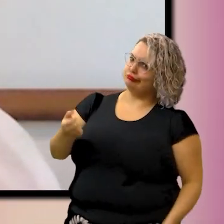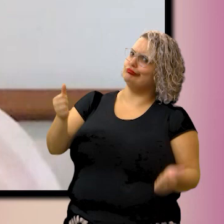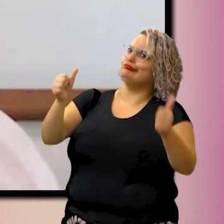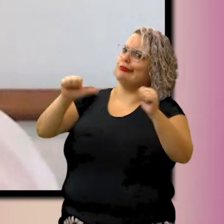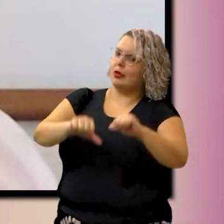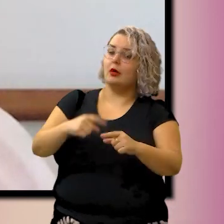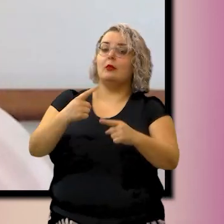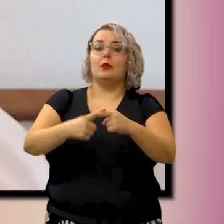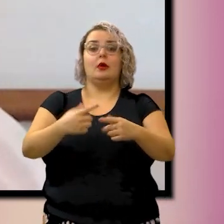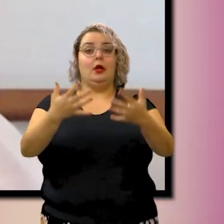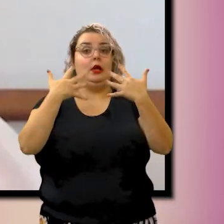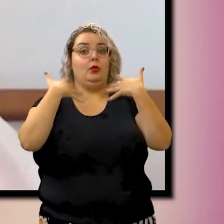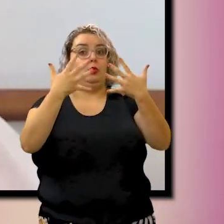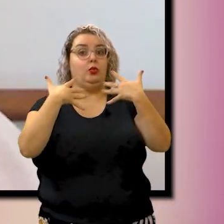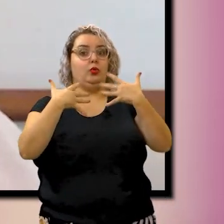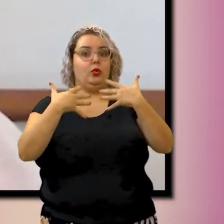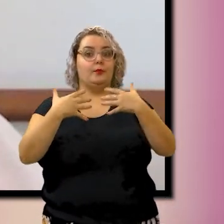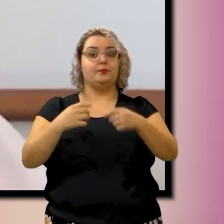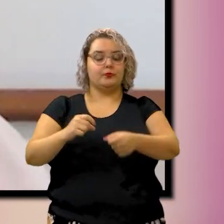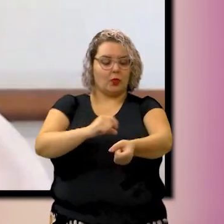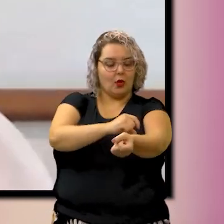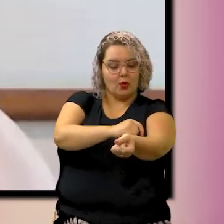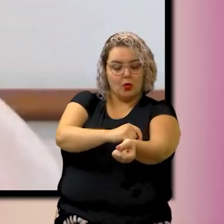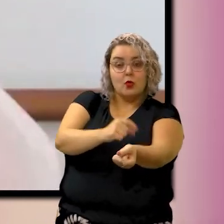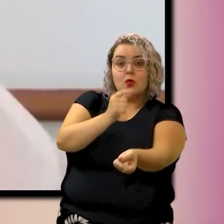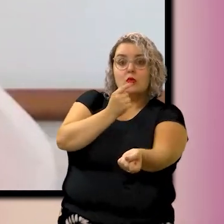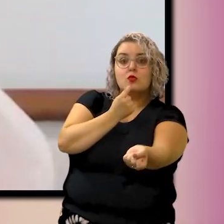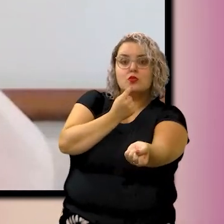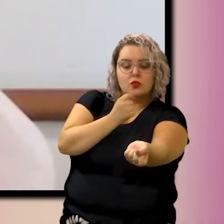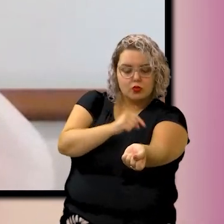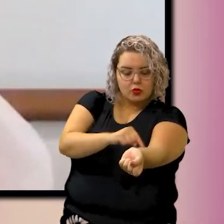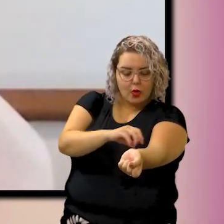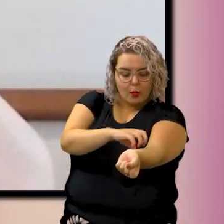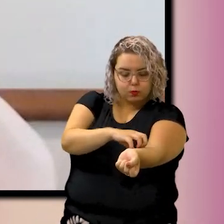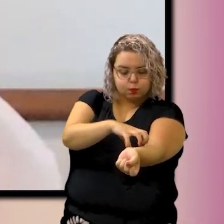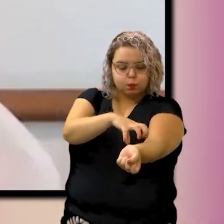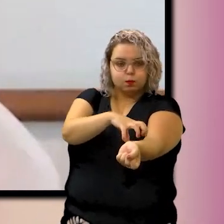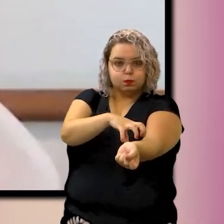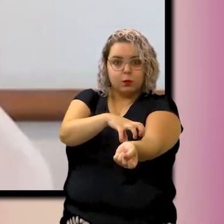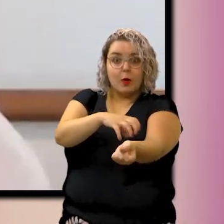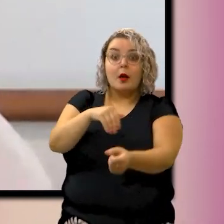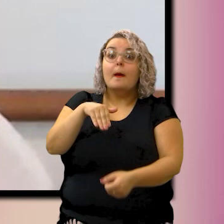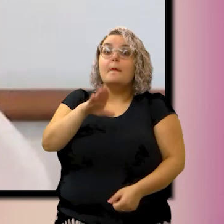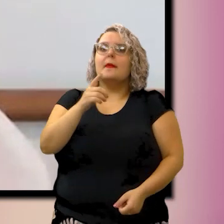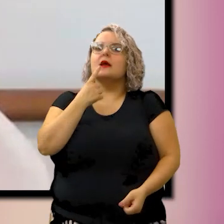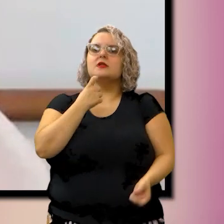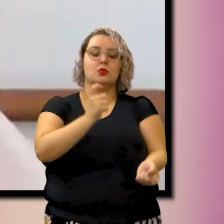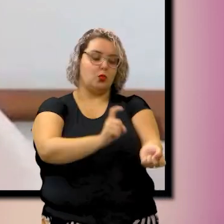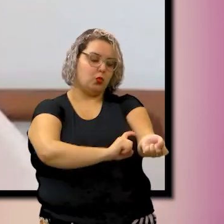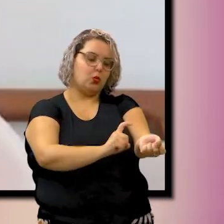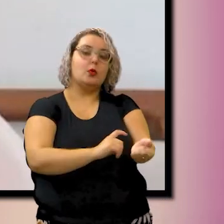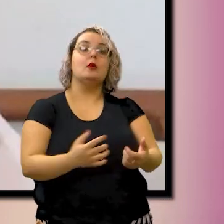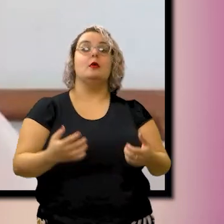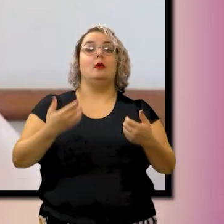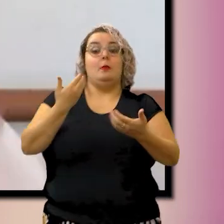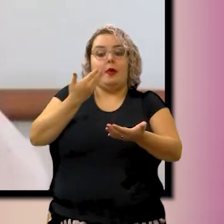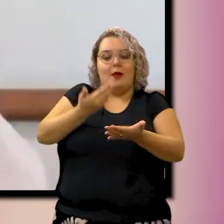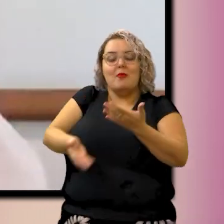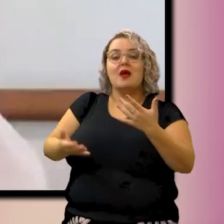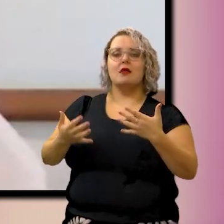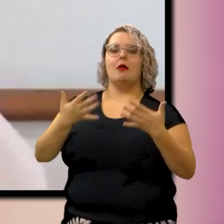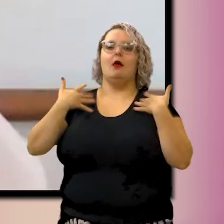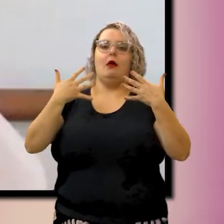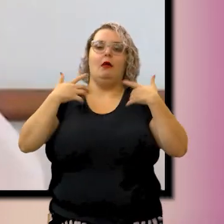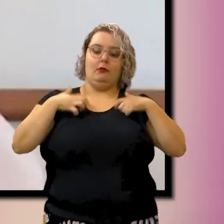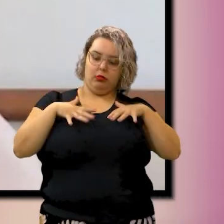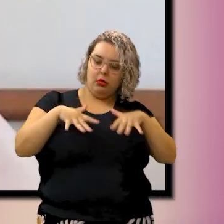no calor a gente vasodilata, as nossas veias ficam mais cheias de sangue, justamente para a gente poder perder calor para o